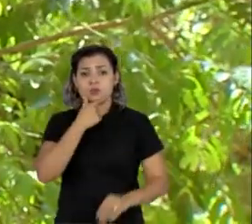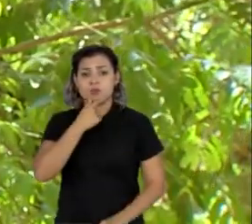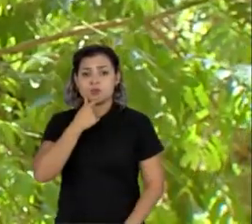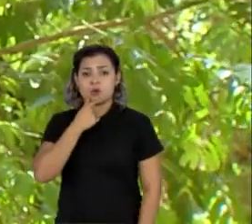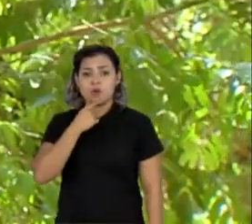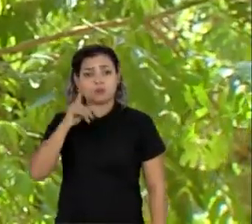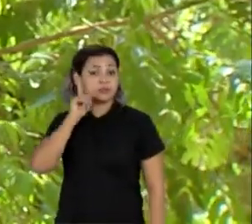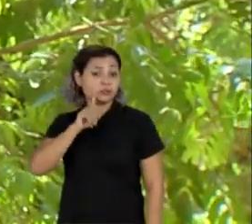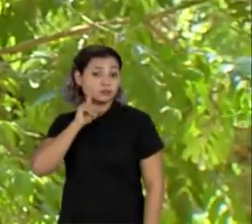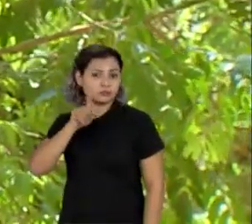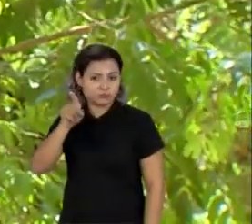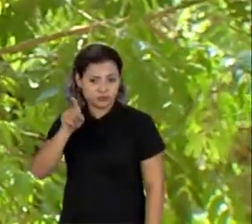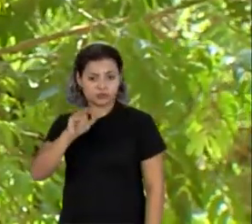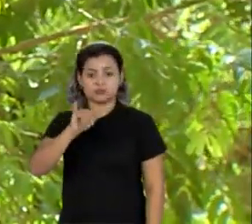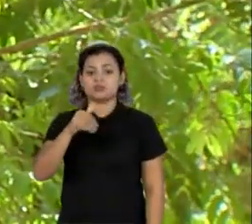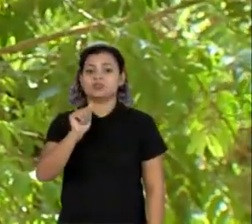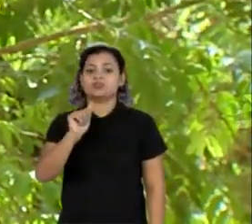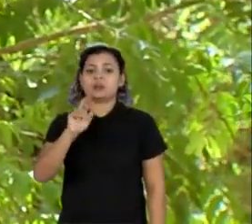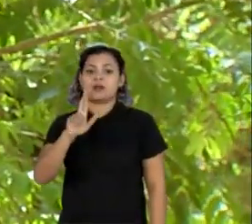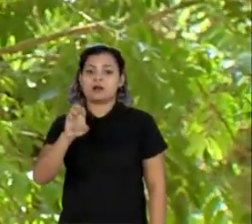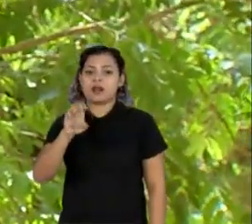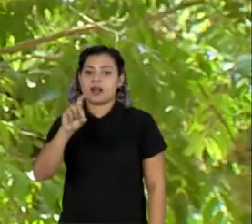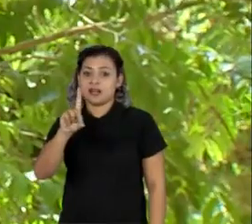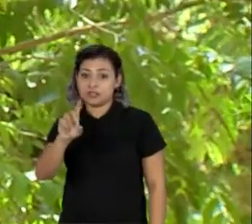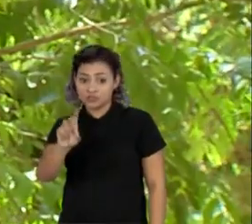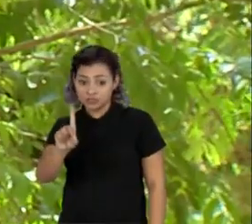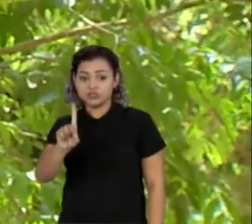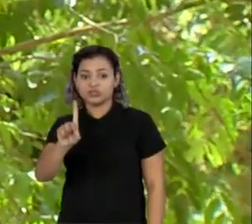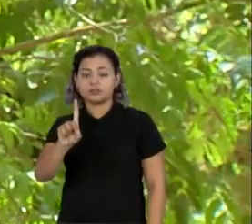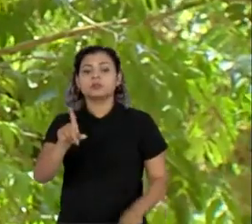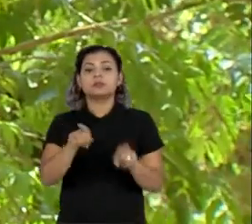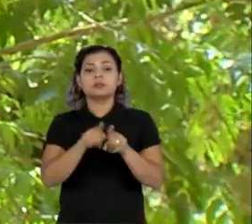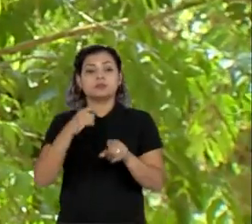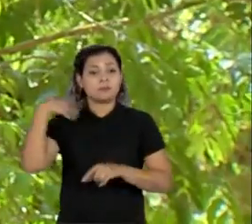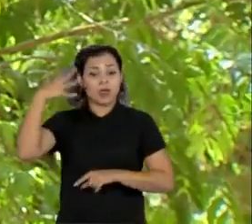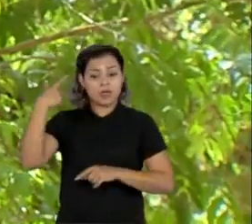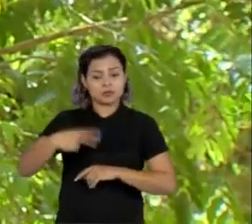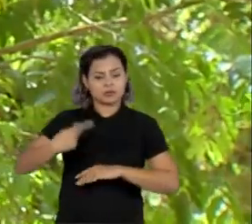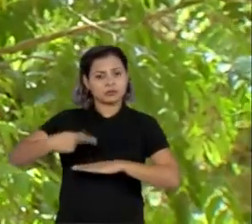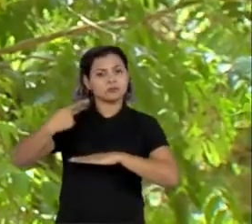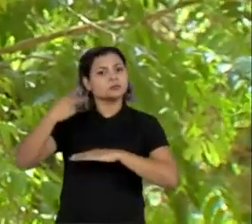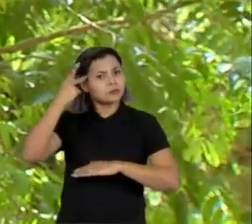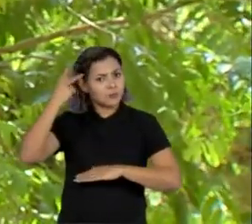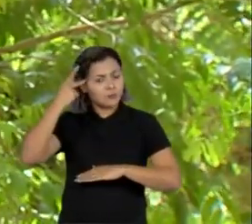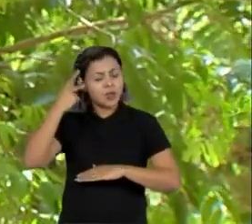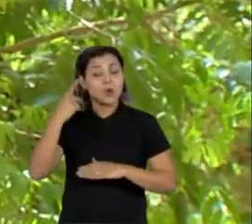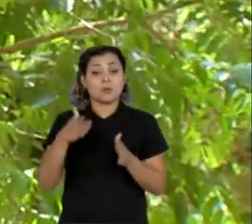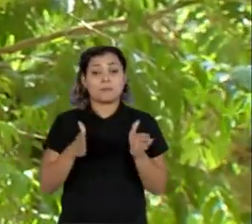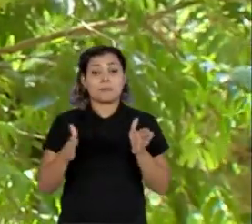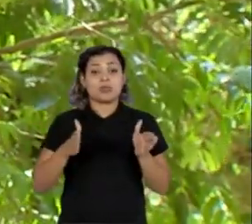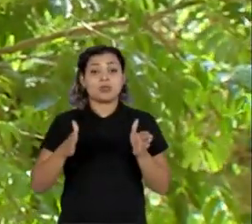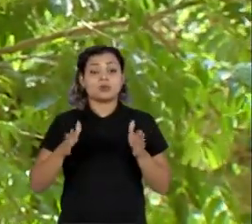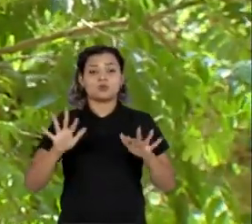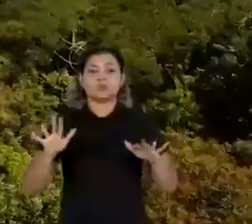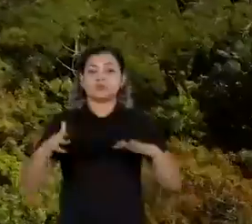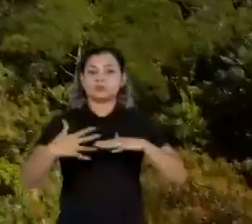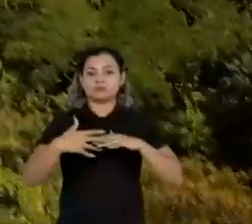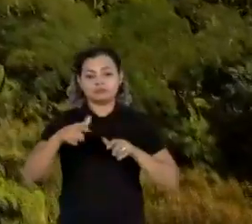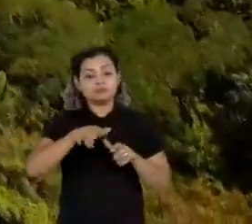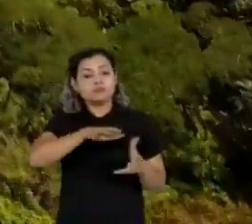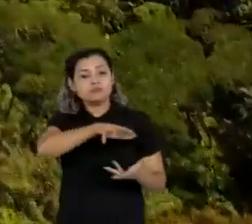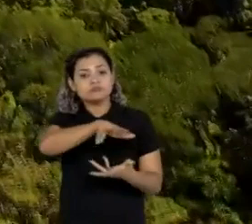biólogo norte-americano Jared Diamond. Ele deu uma palestra em São Paulo durante o evento Cidadão Global.